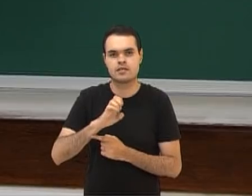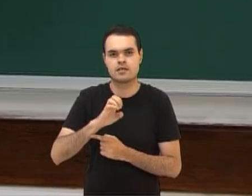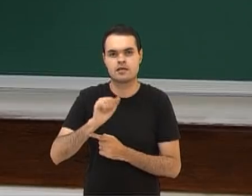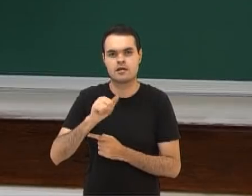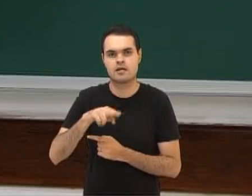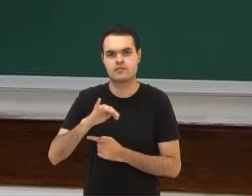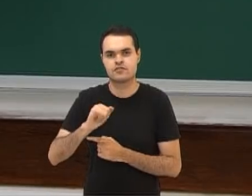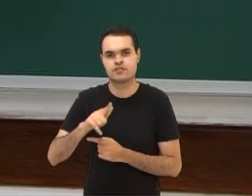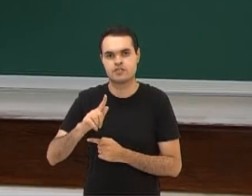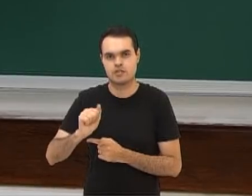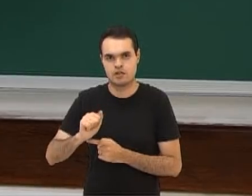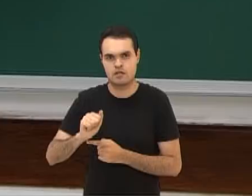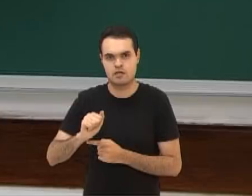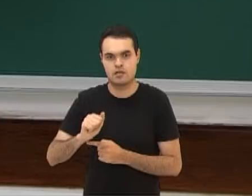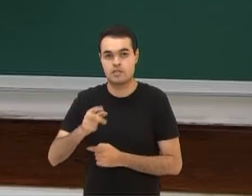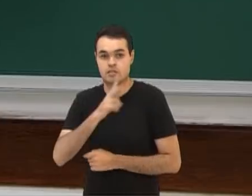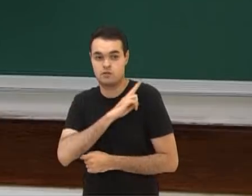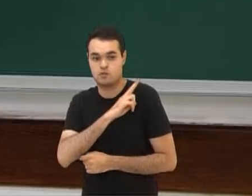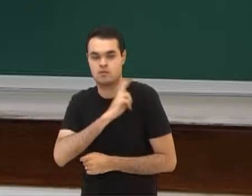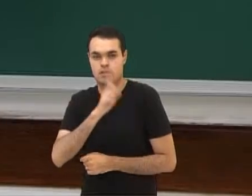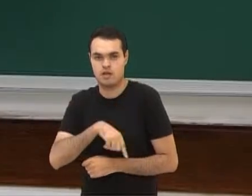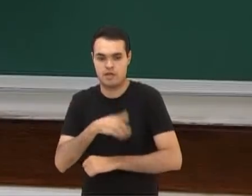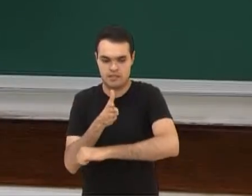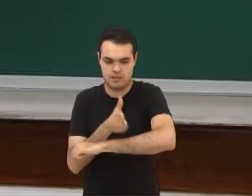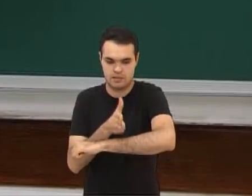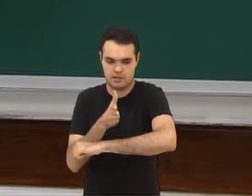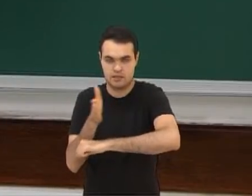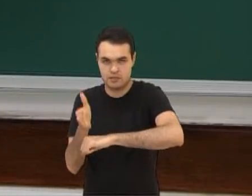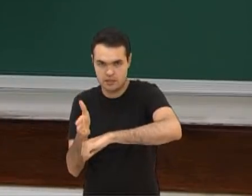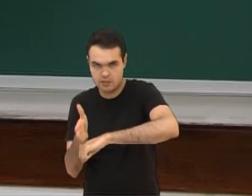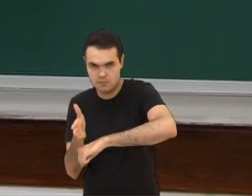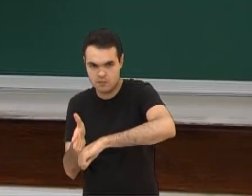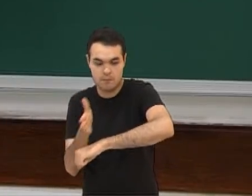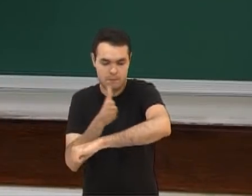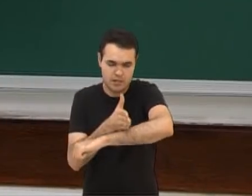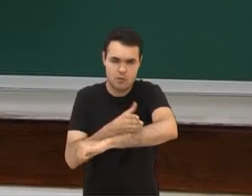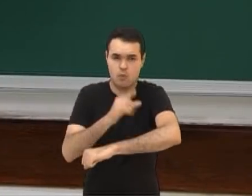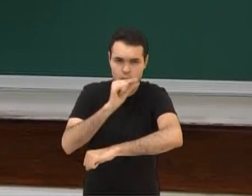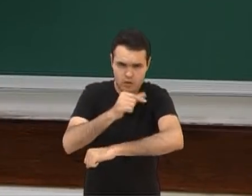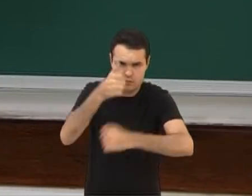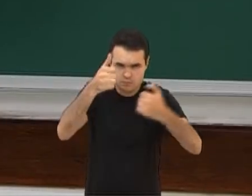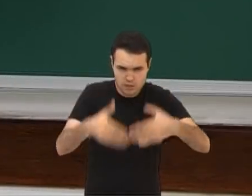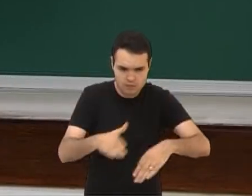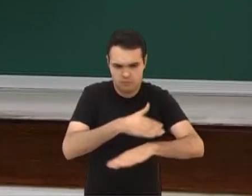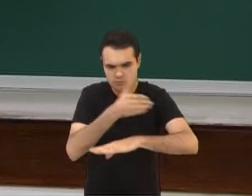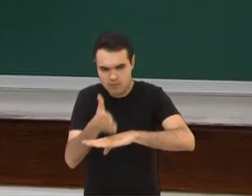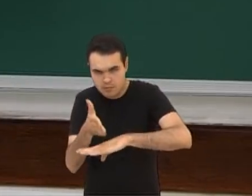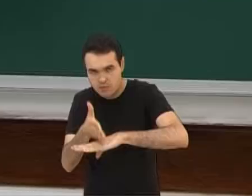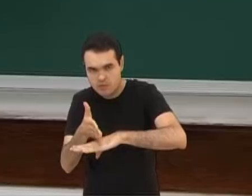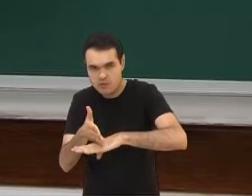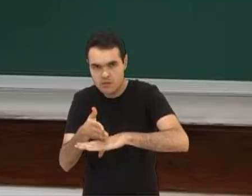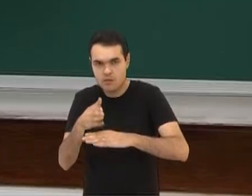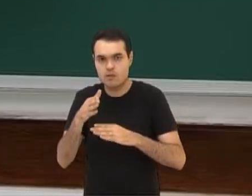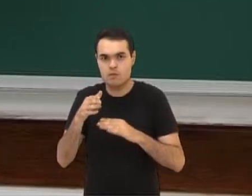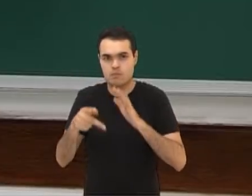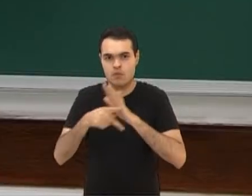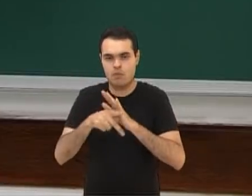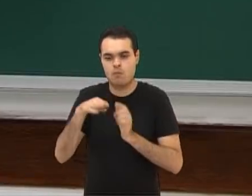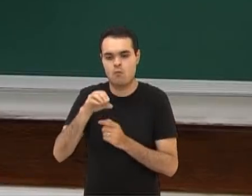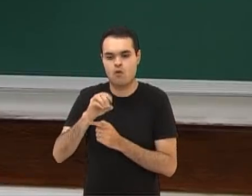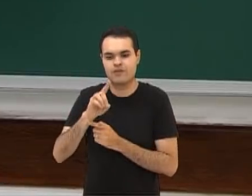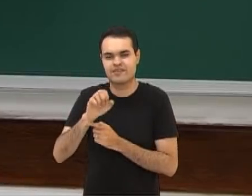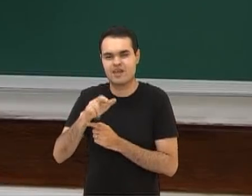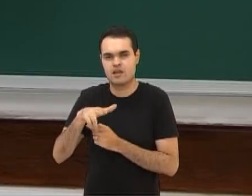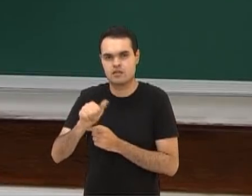gente aprende muito Idade Moderna, né, Idade Média, a gente dá uma pincelada Idade Média, mas a gente vai para o grosso prático, para a Idade